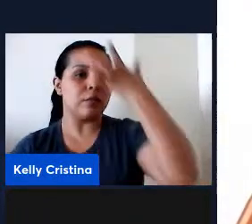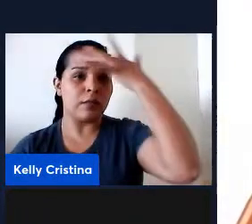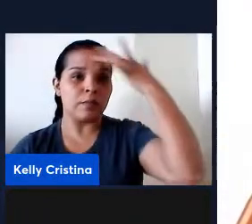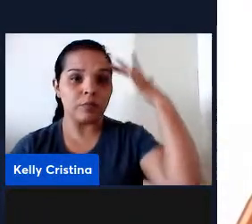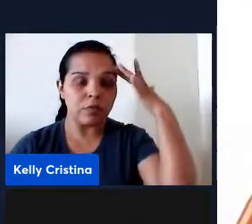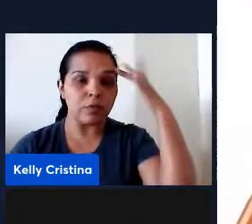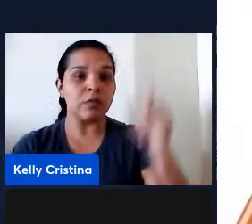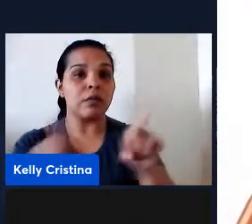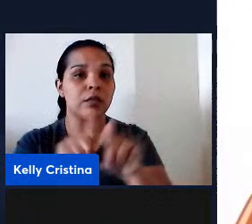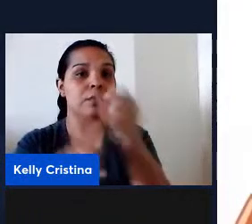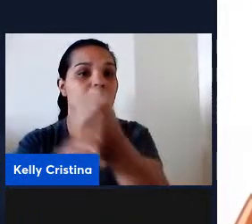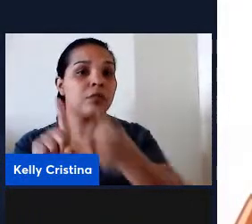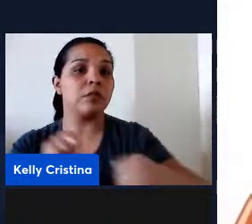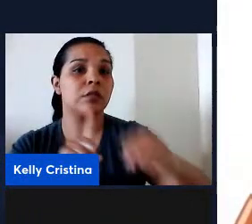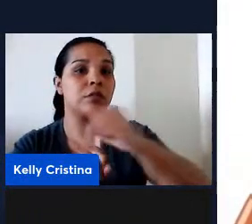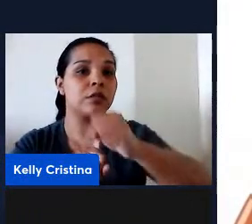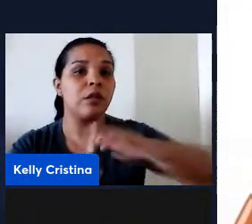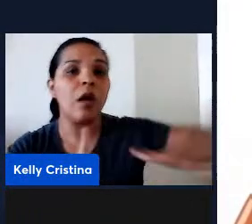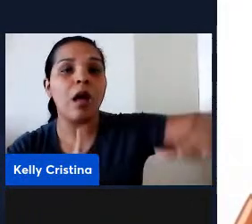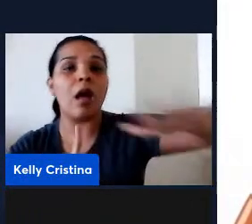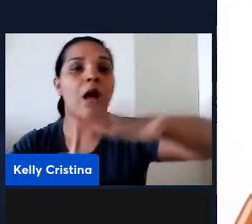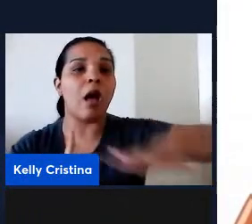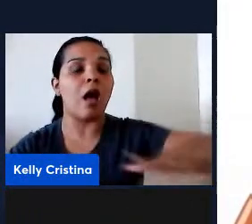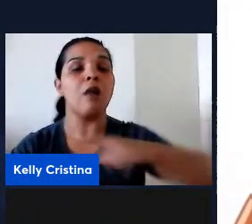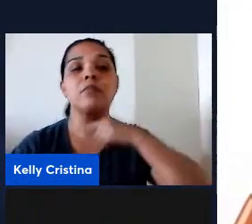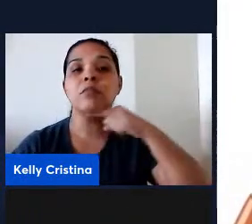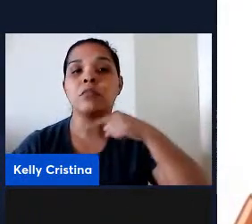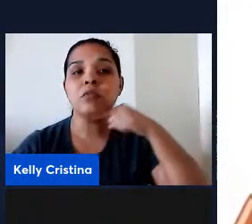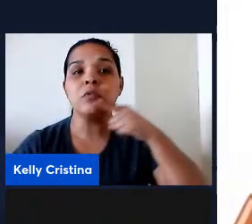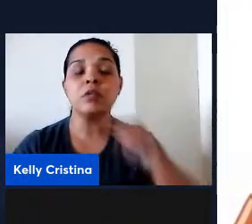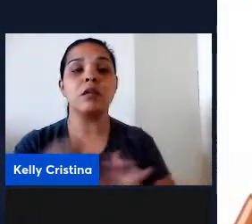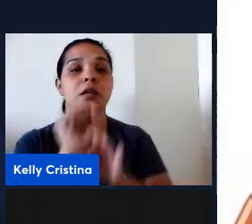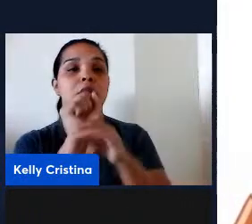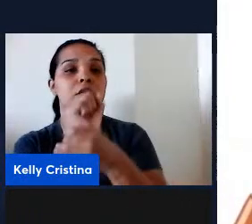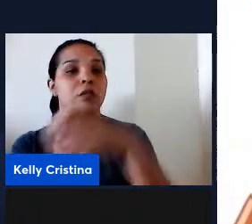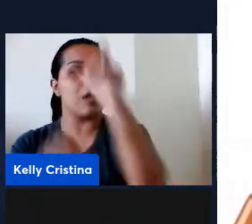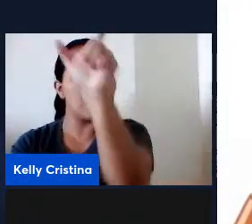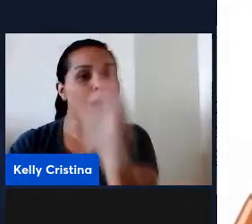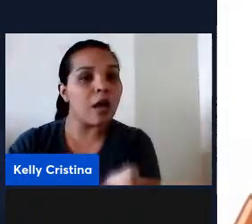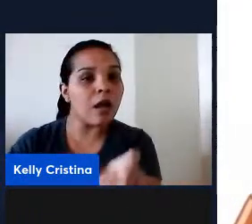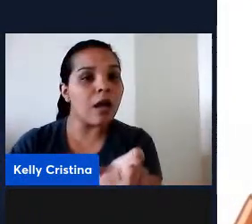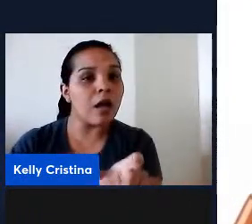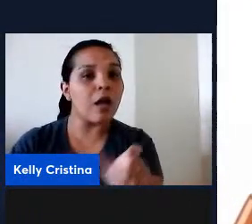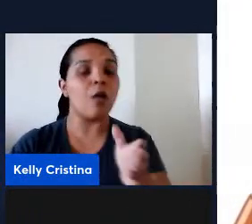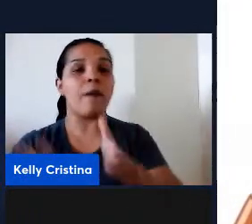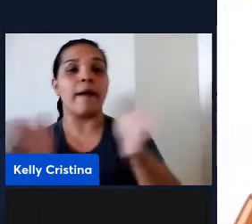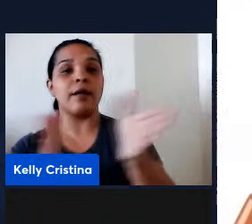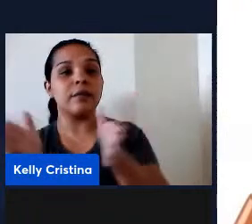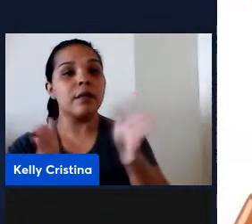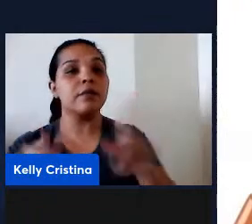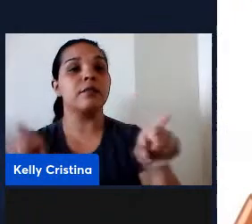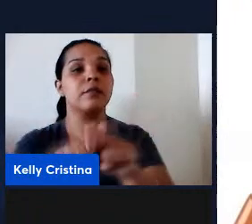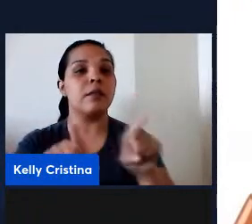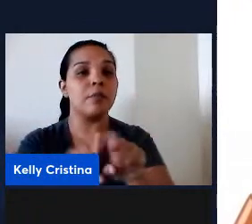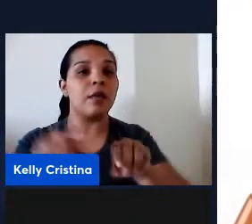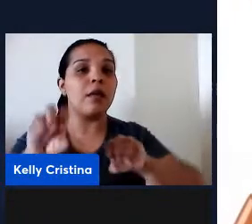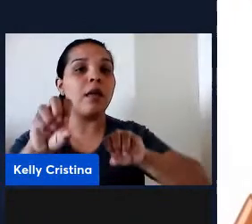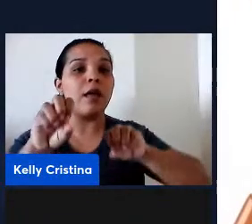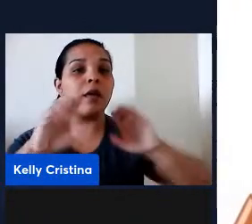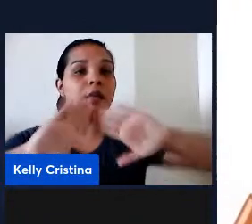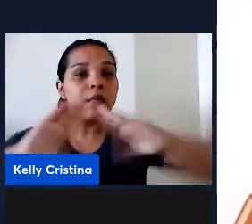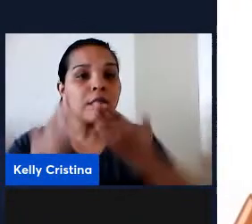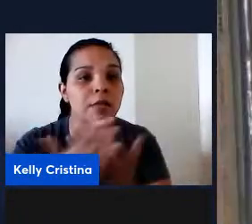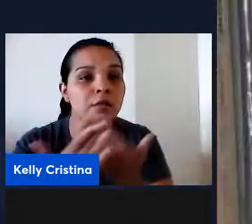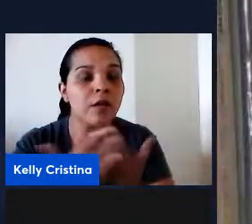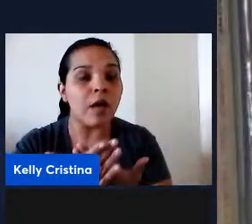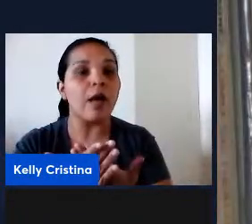dizer, numa sociedade que você não consiga garantir a esse sujeito o acesso à escola, mas também o direito de aprender na escola e aprender bem